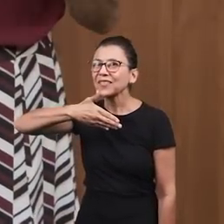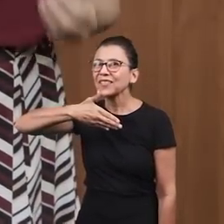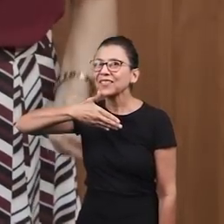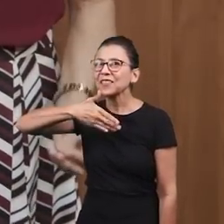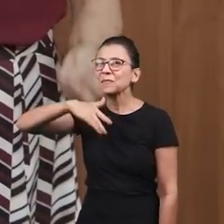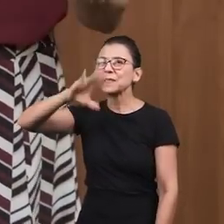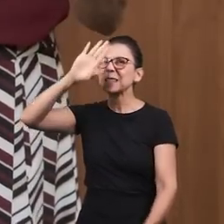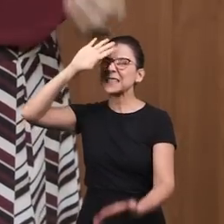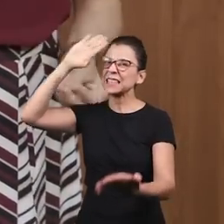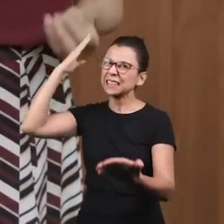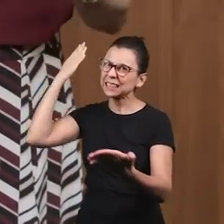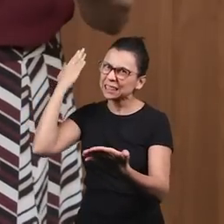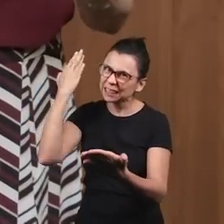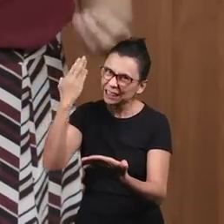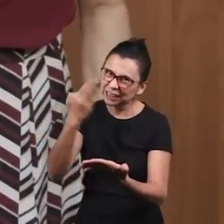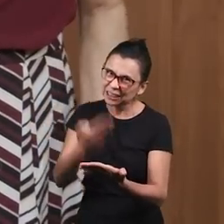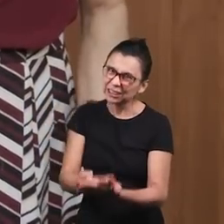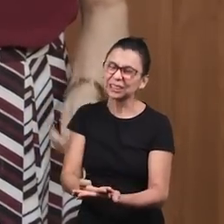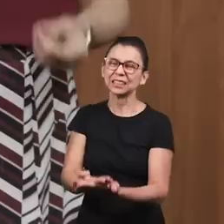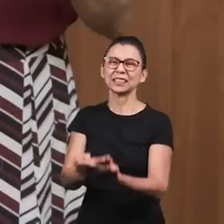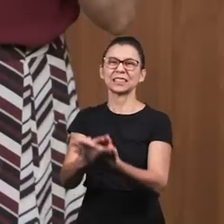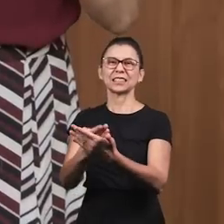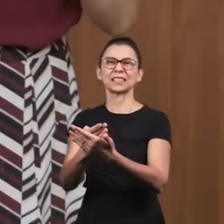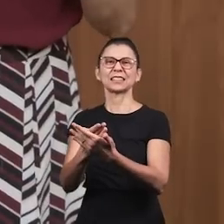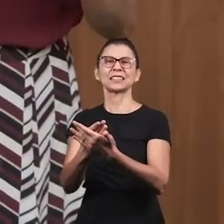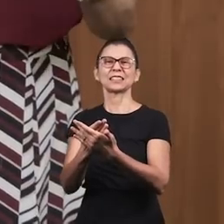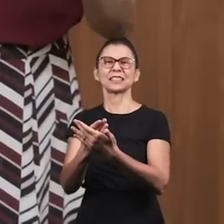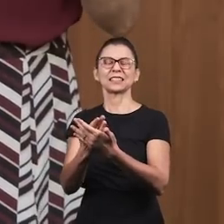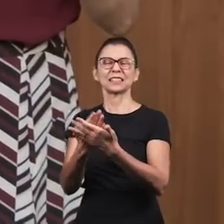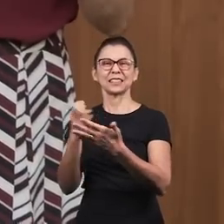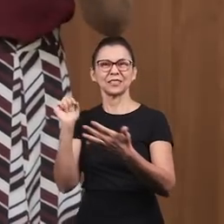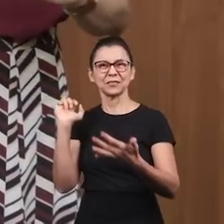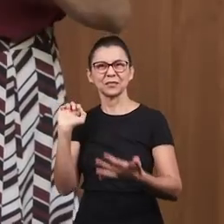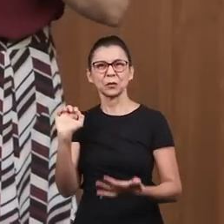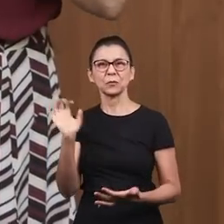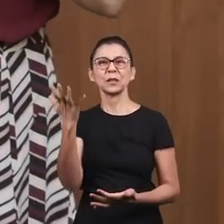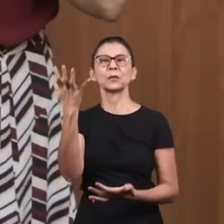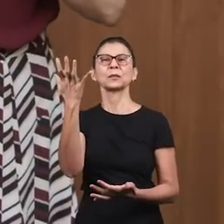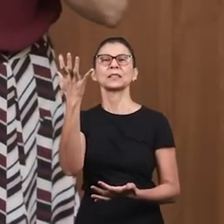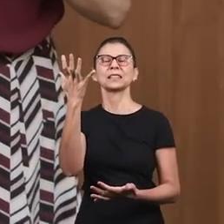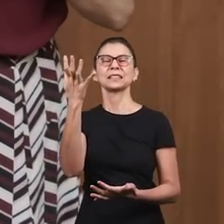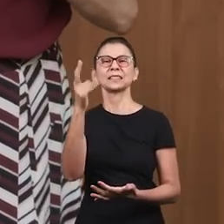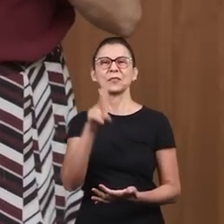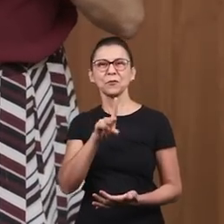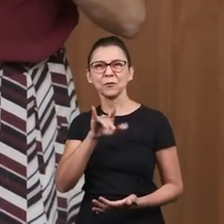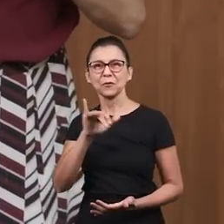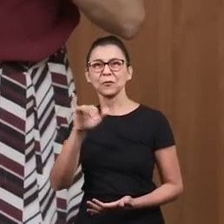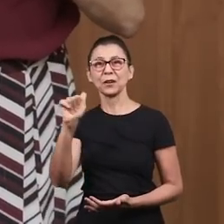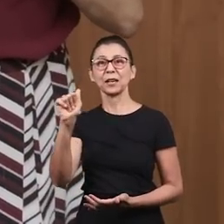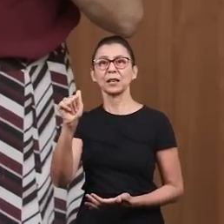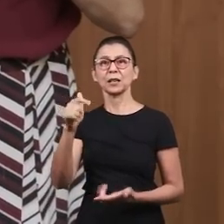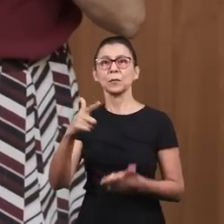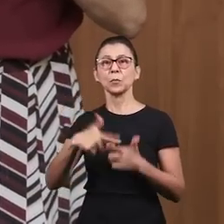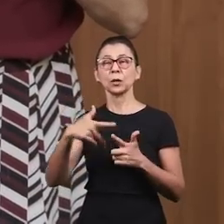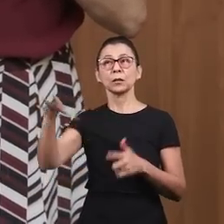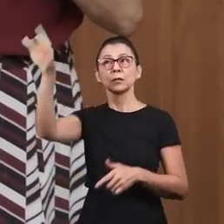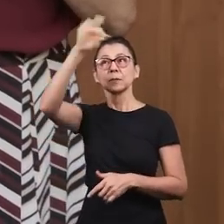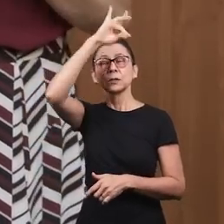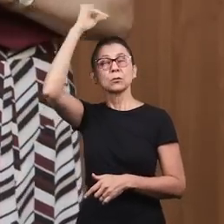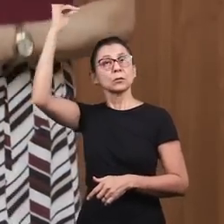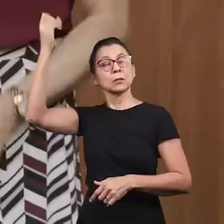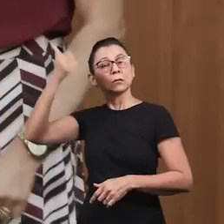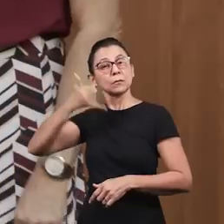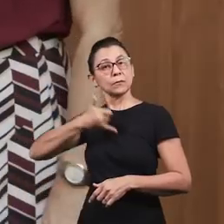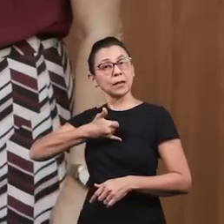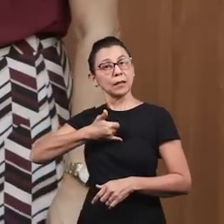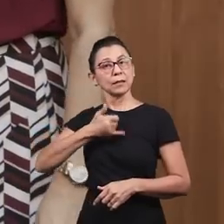gente sabe que vai acontecer porque o Espírito Santo revela o nosso coração.